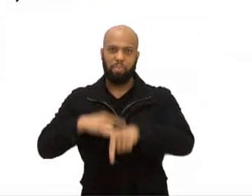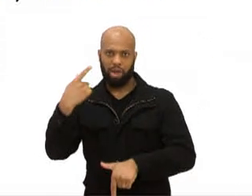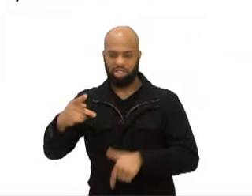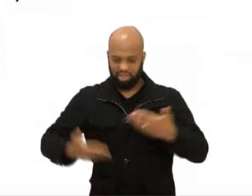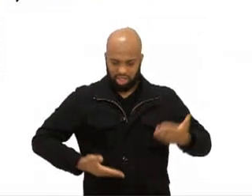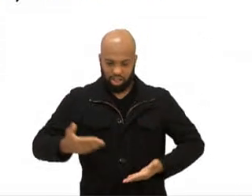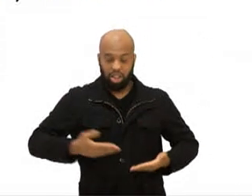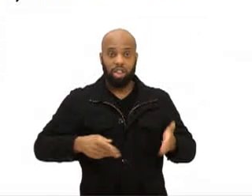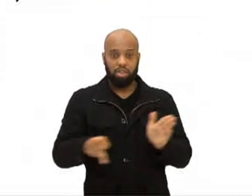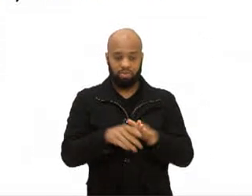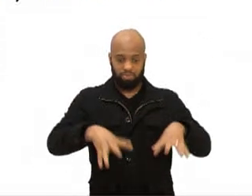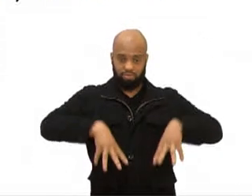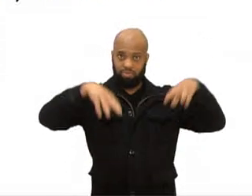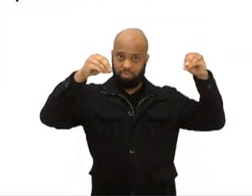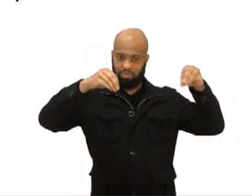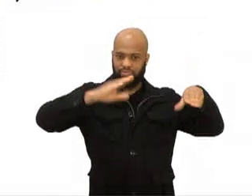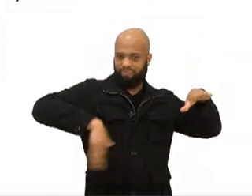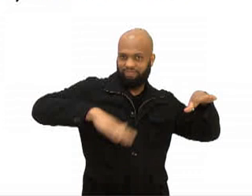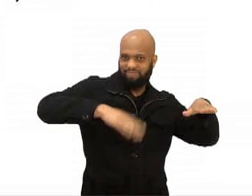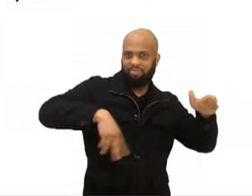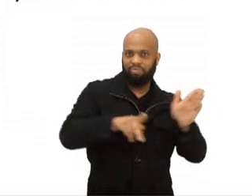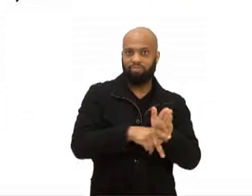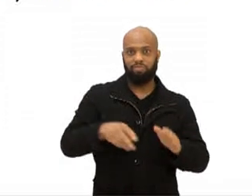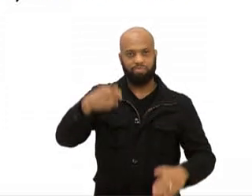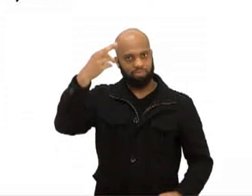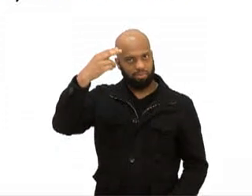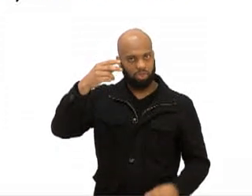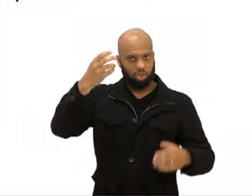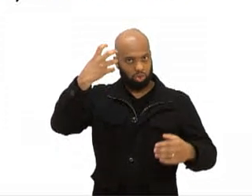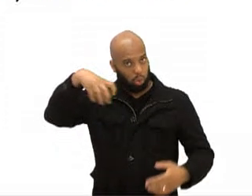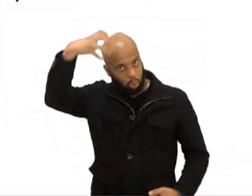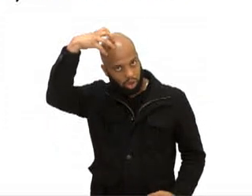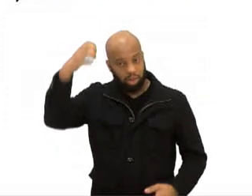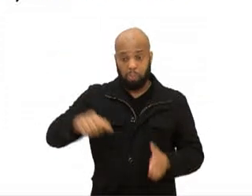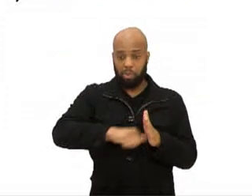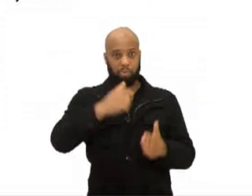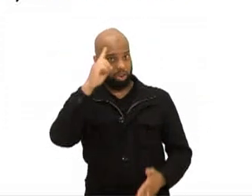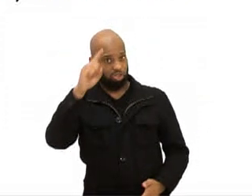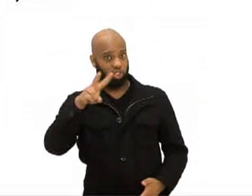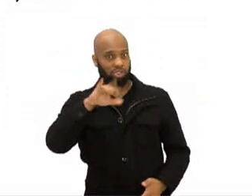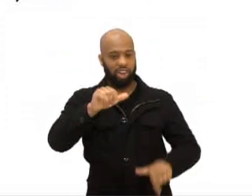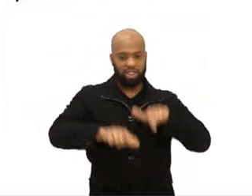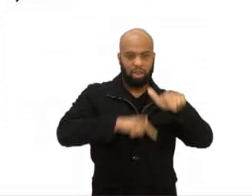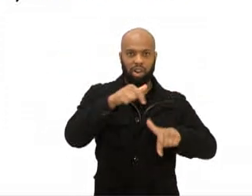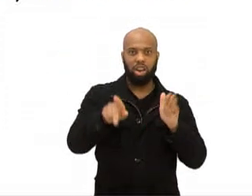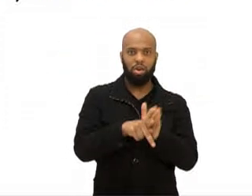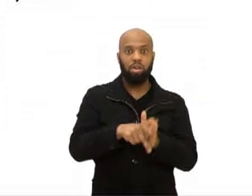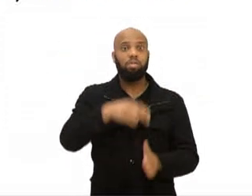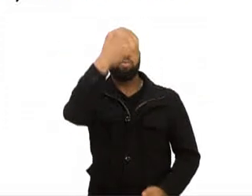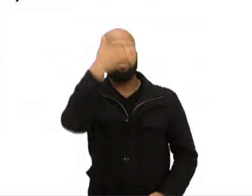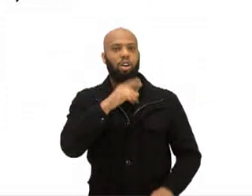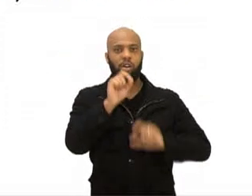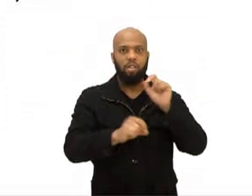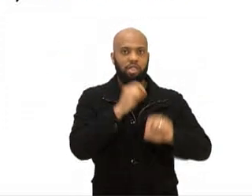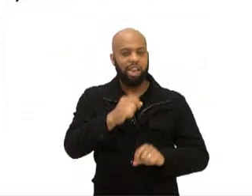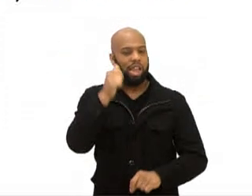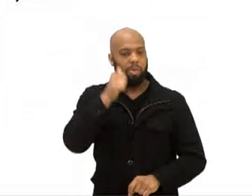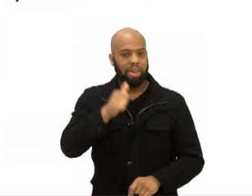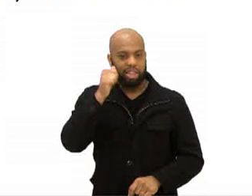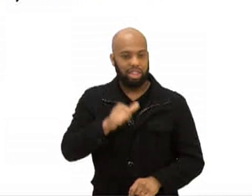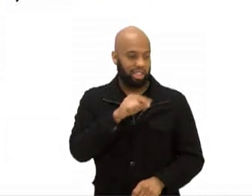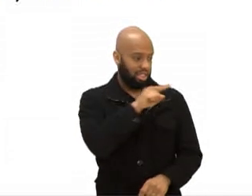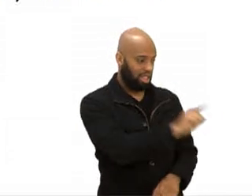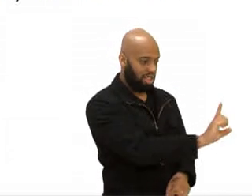criada no Palácio de Verão do Rei. E logo no primeiro dia, ela tem de trabalhar na prova real, evento em que jovens